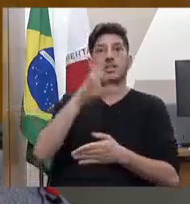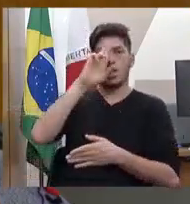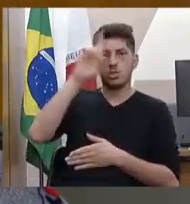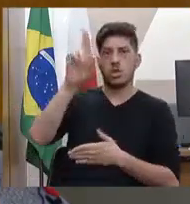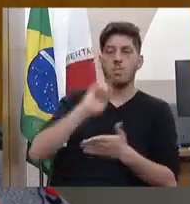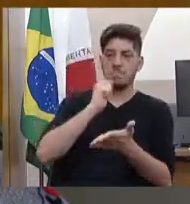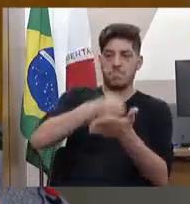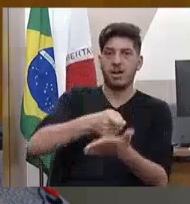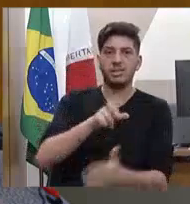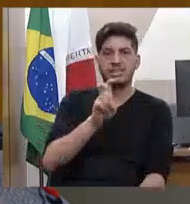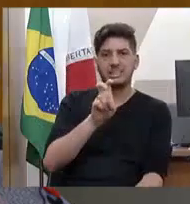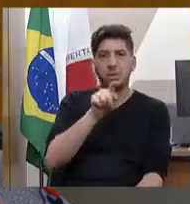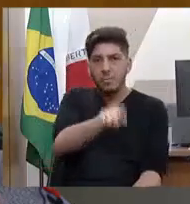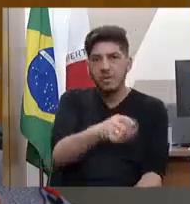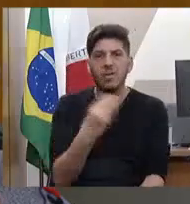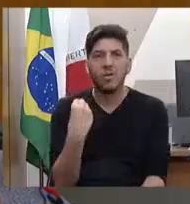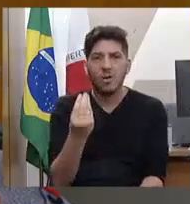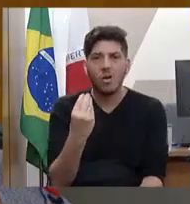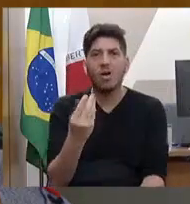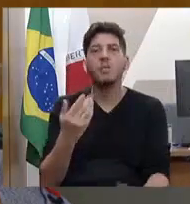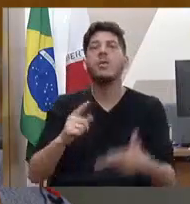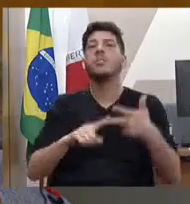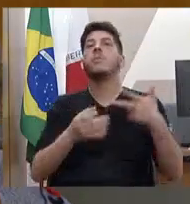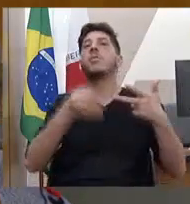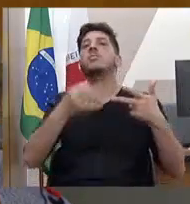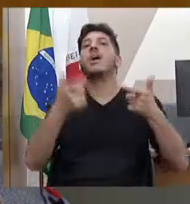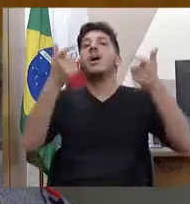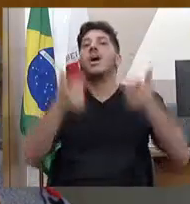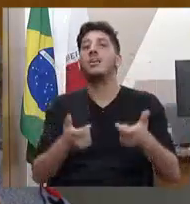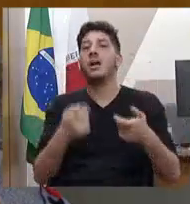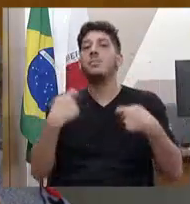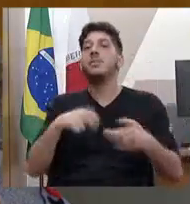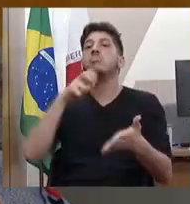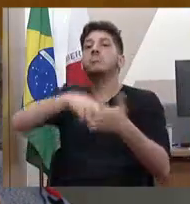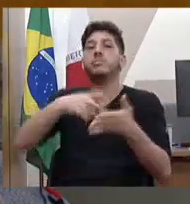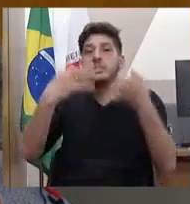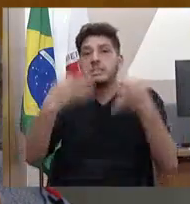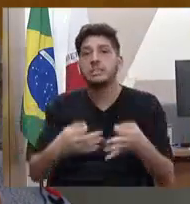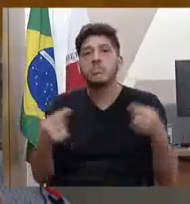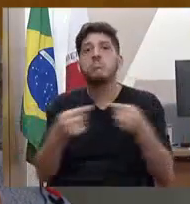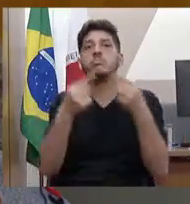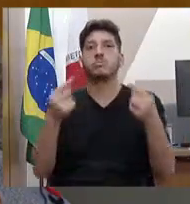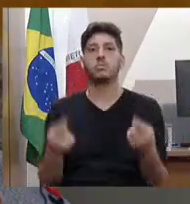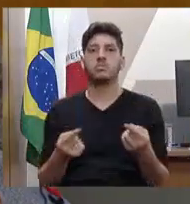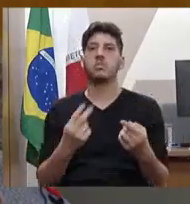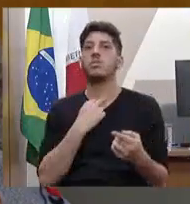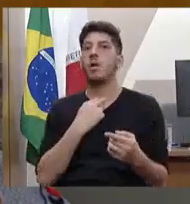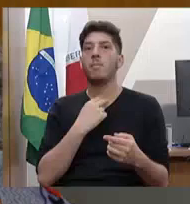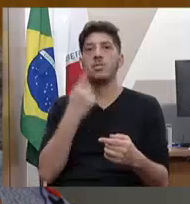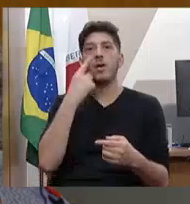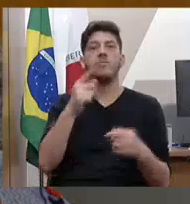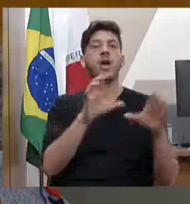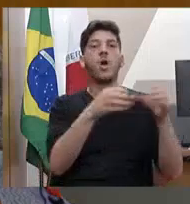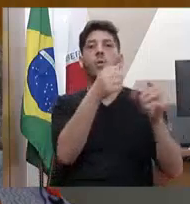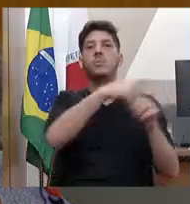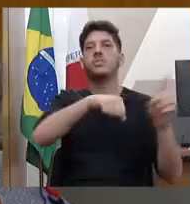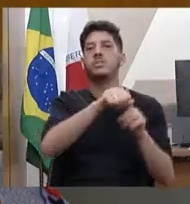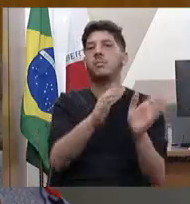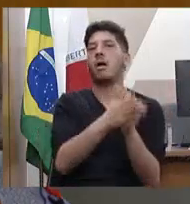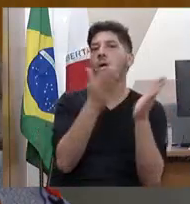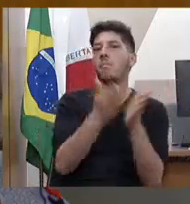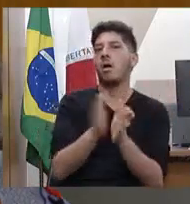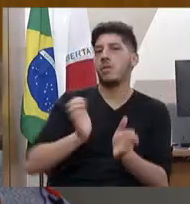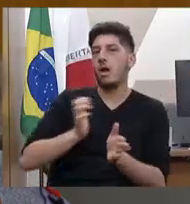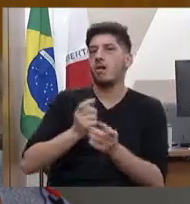onde tá o estado a partir do Poder Judiciário para a punição exemplar de fato sem o olhar classista que a gente vê na justiça do trabalho